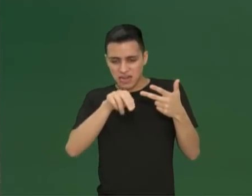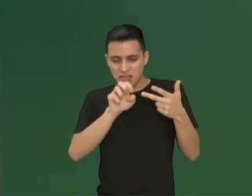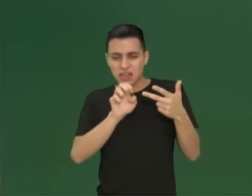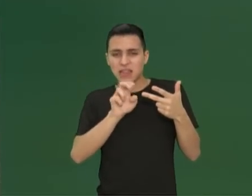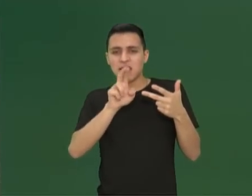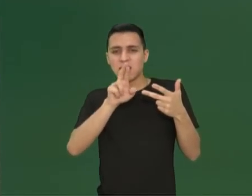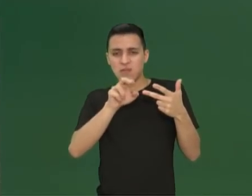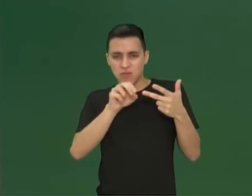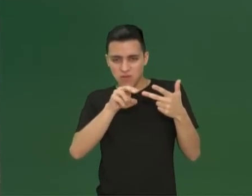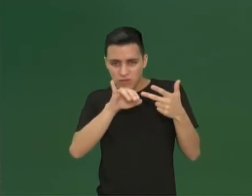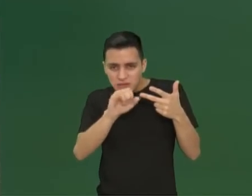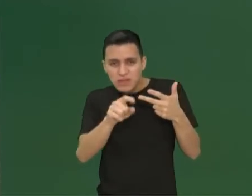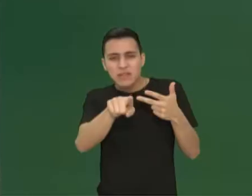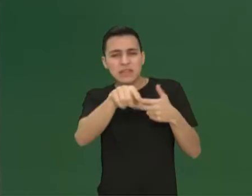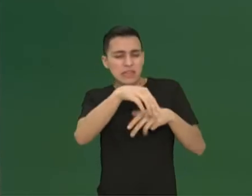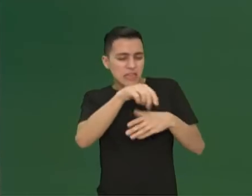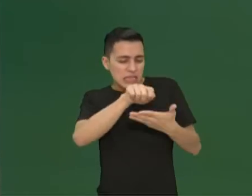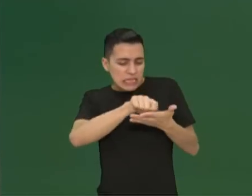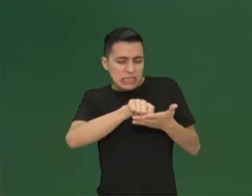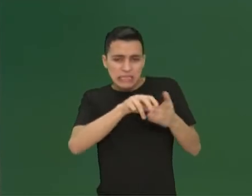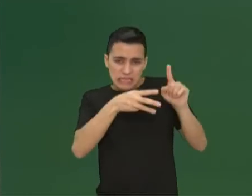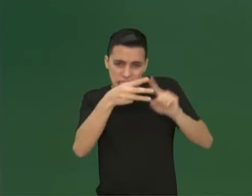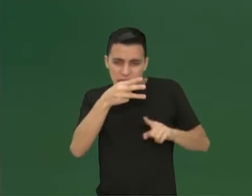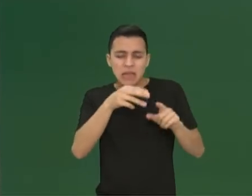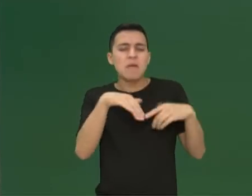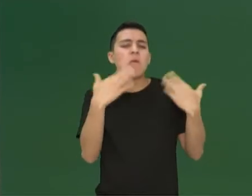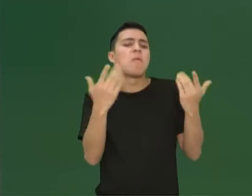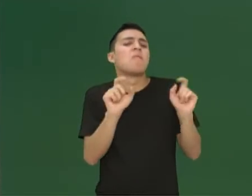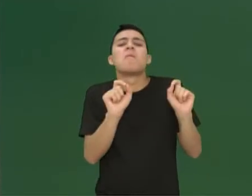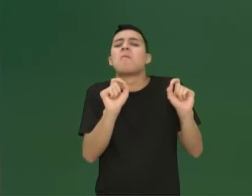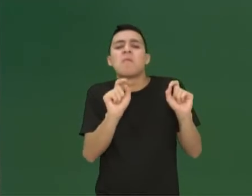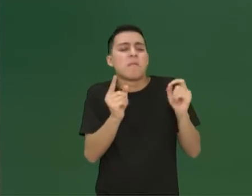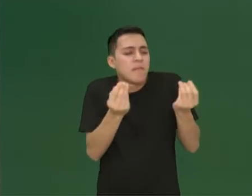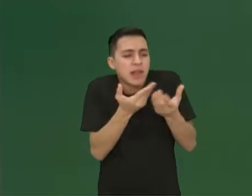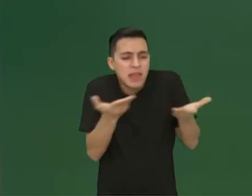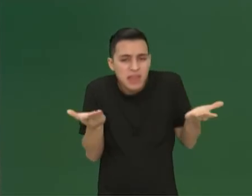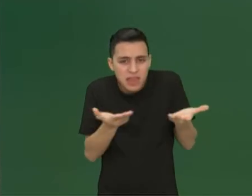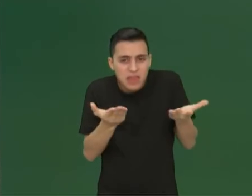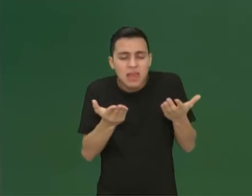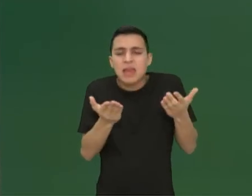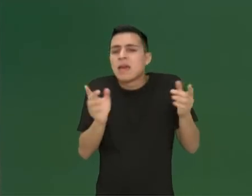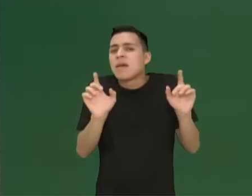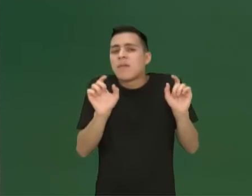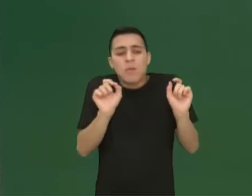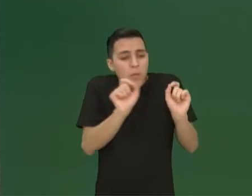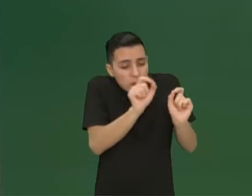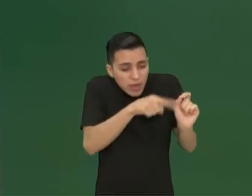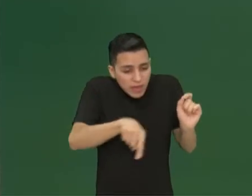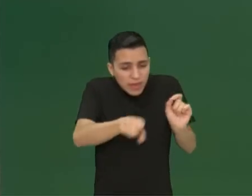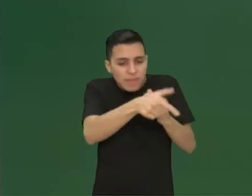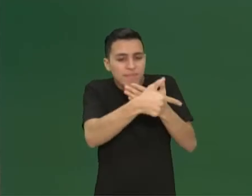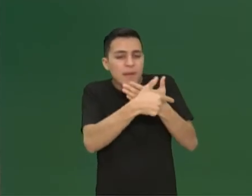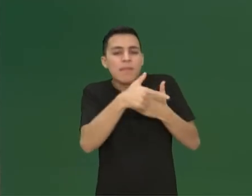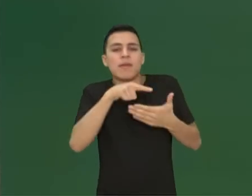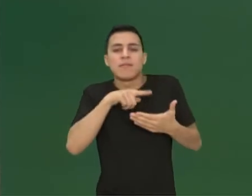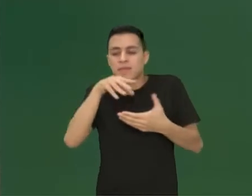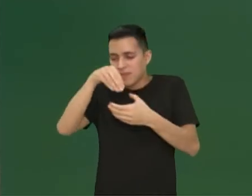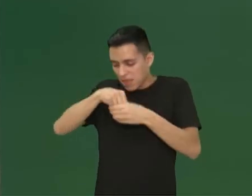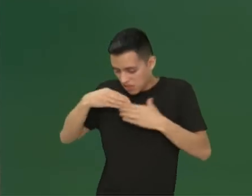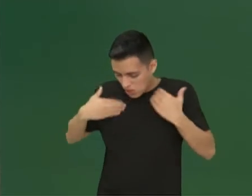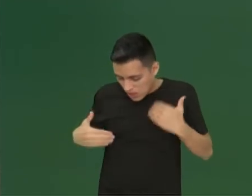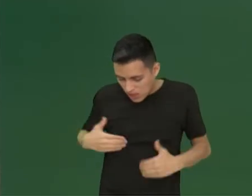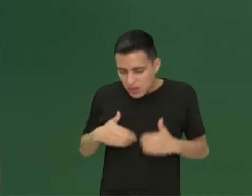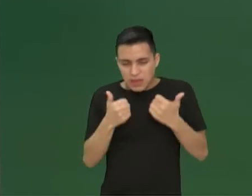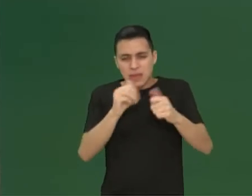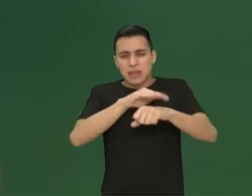atividade, você vai escrever os três e quais são as suas funções, o papel que eles desempenham no nosso corpo. Eu vou